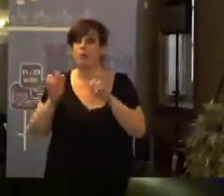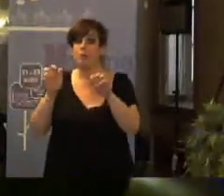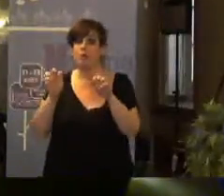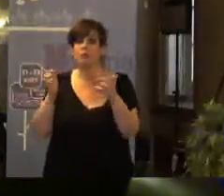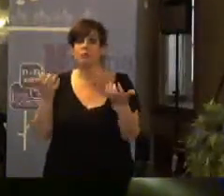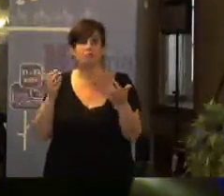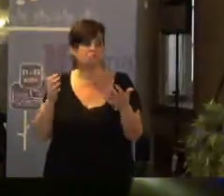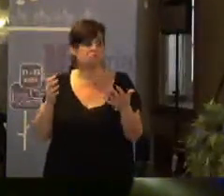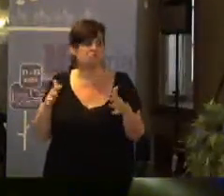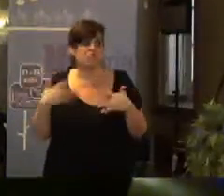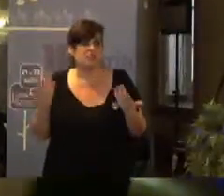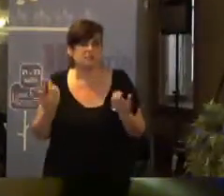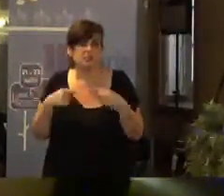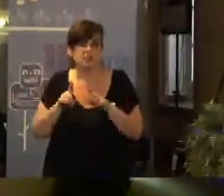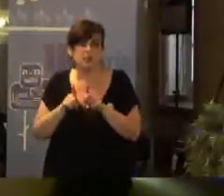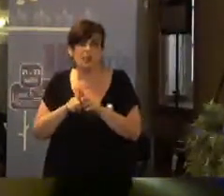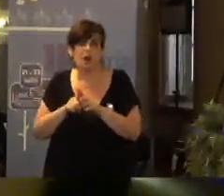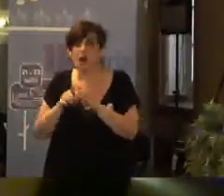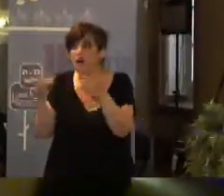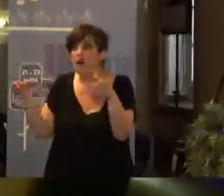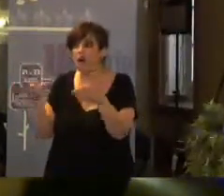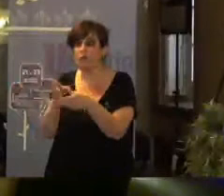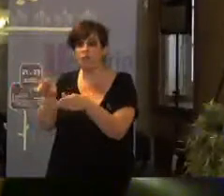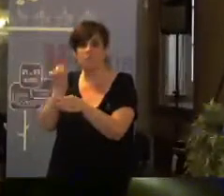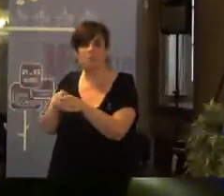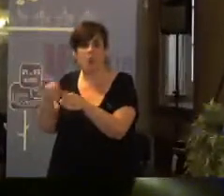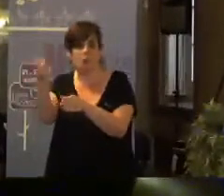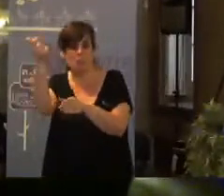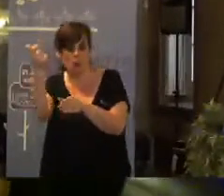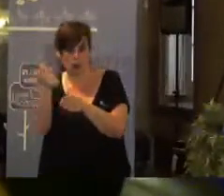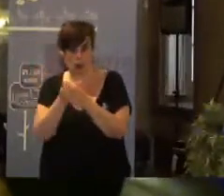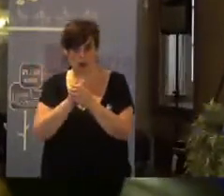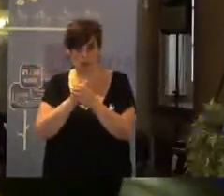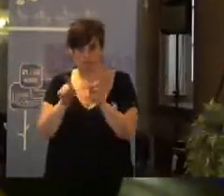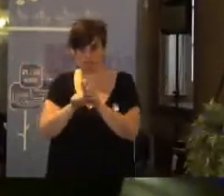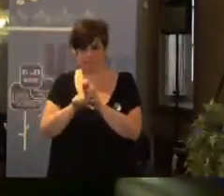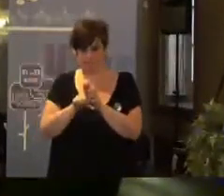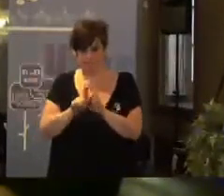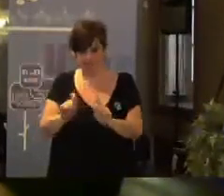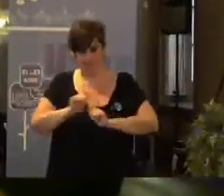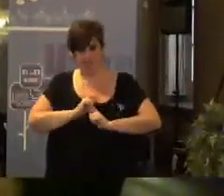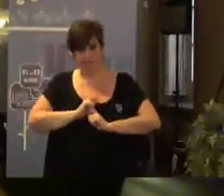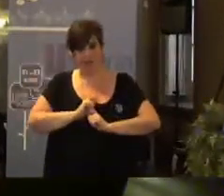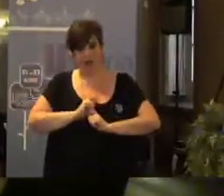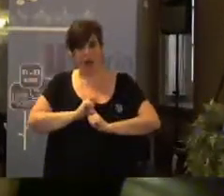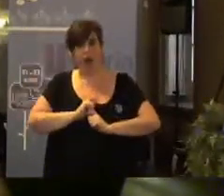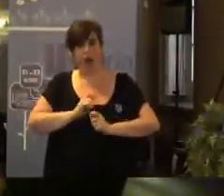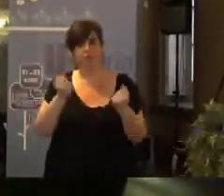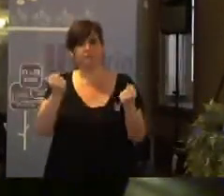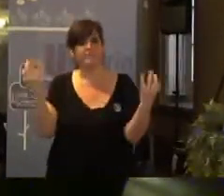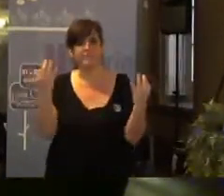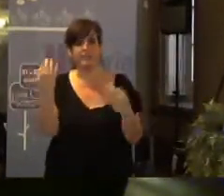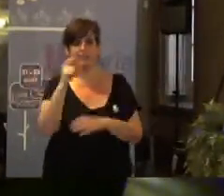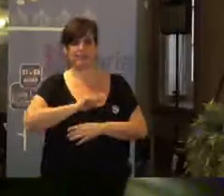alteração da relação de forças, riscava muito pouco. O que riscava eram os movimentos de rua que conseguiram juntar milhares e milhares